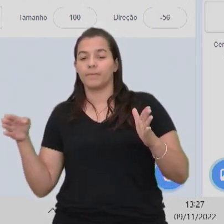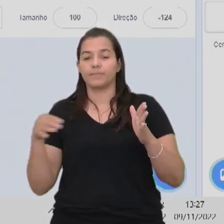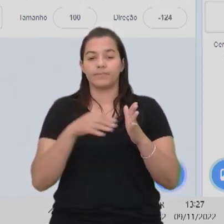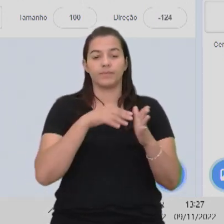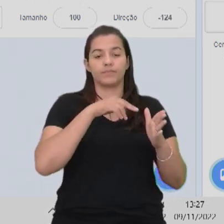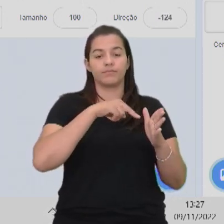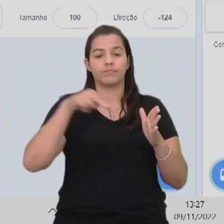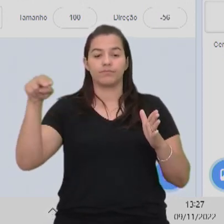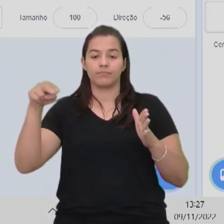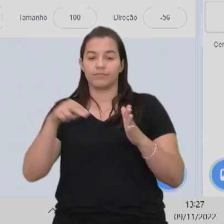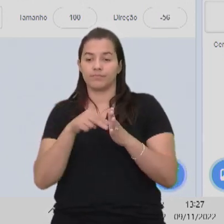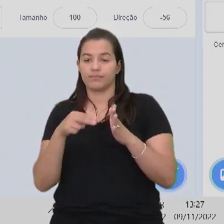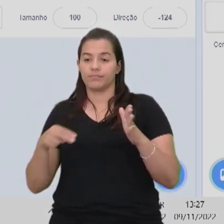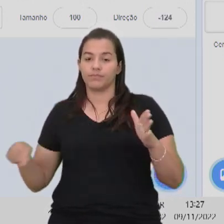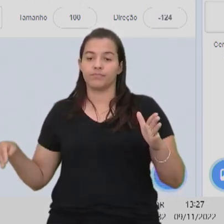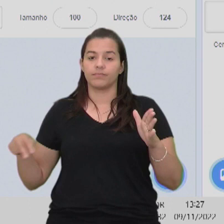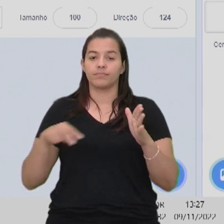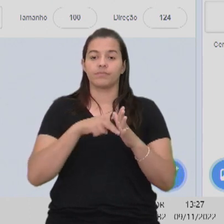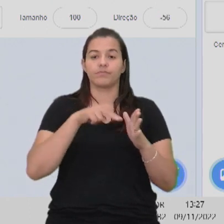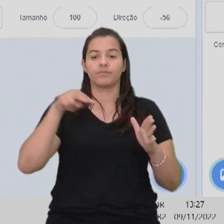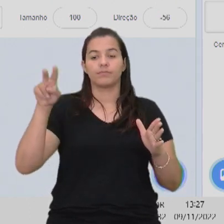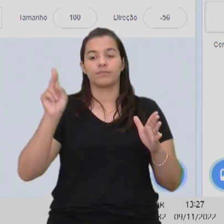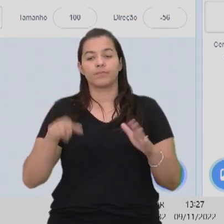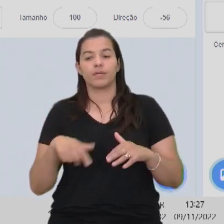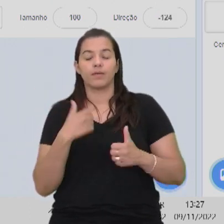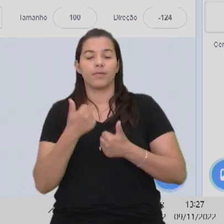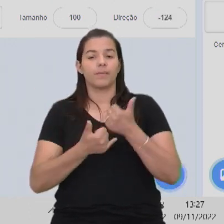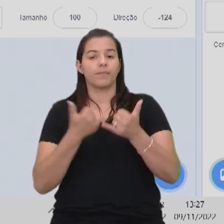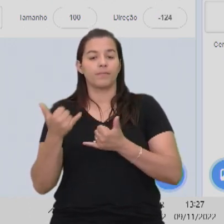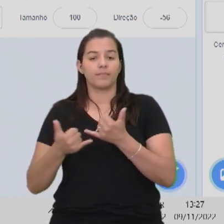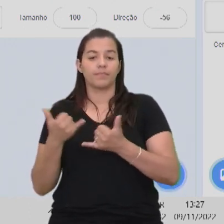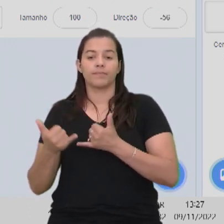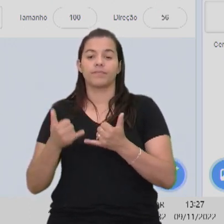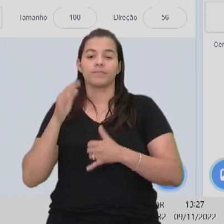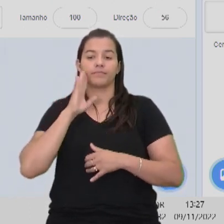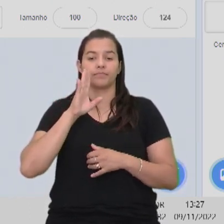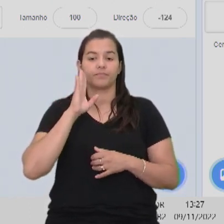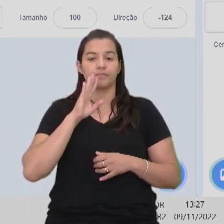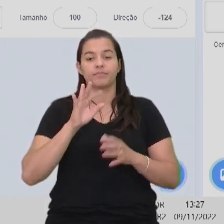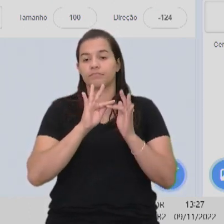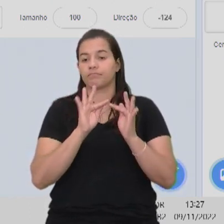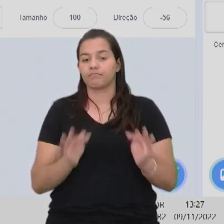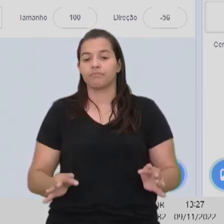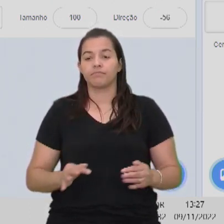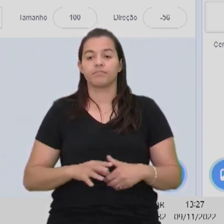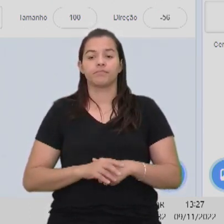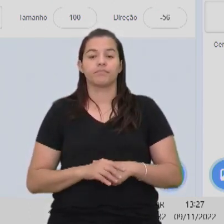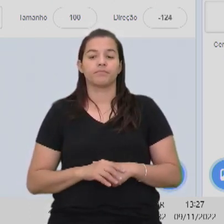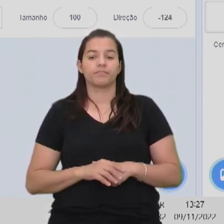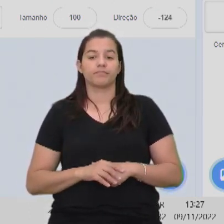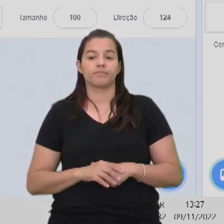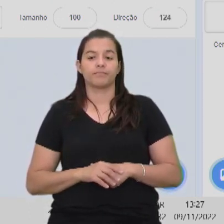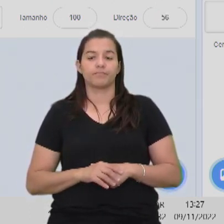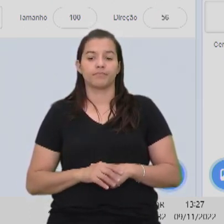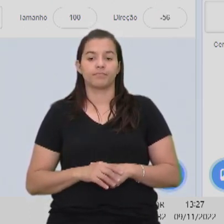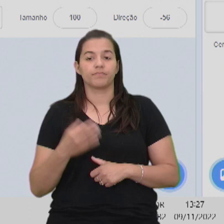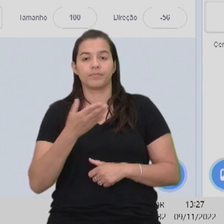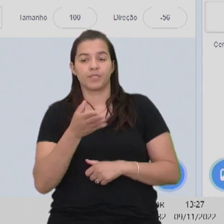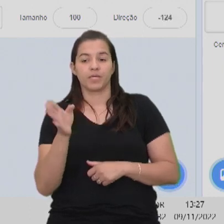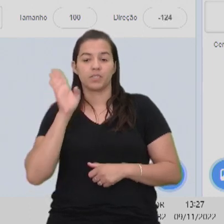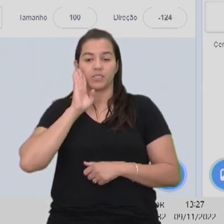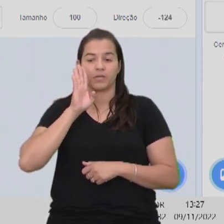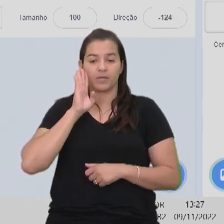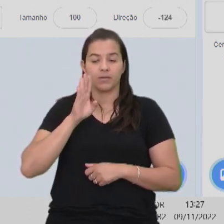de posição e ele fica andando. Já é um jogo, já é uma programação de jogo bem simplesinha, tá bom? Vocês acharam